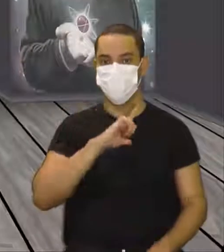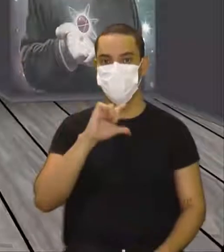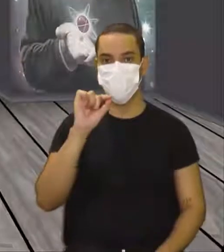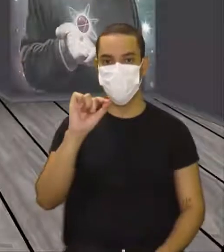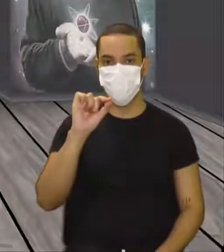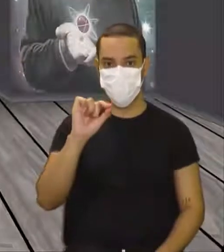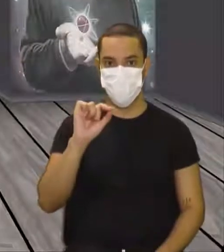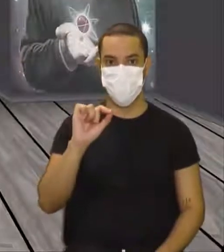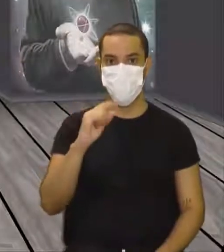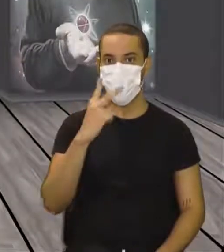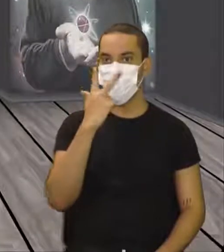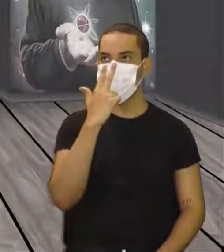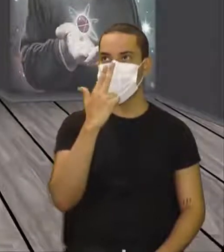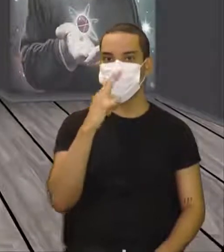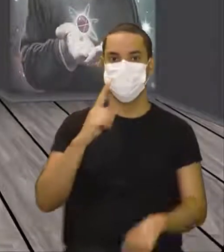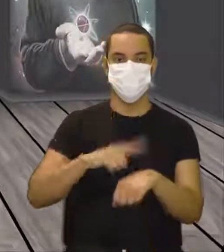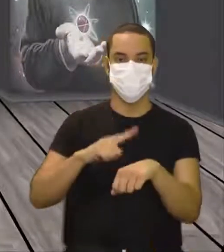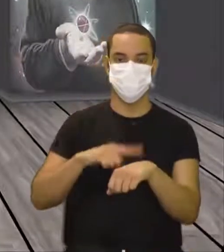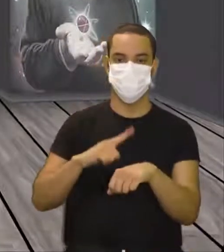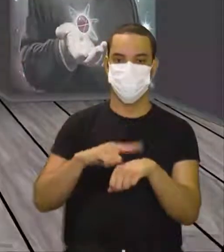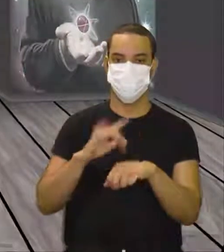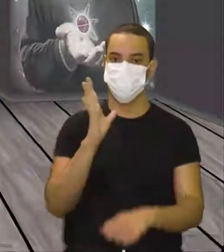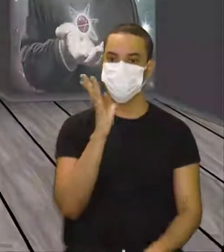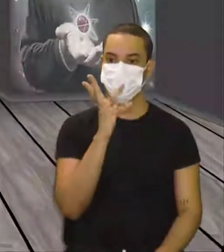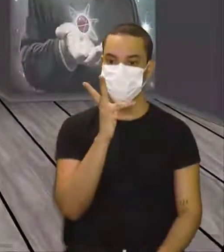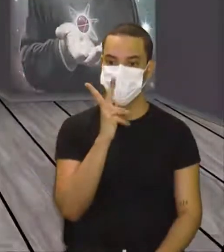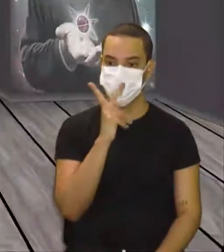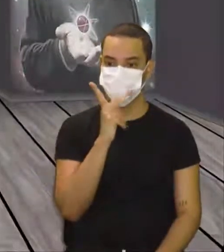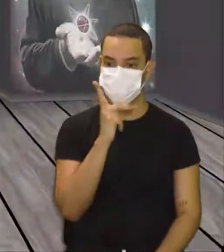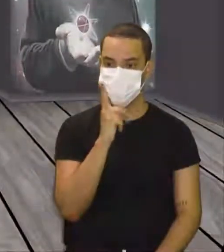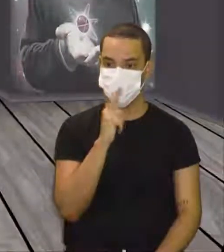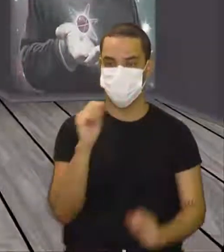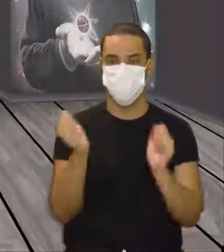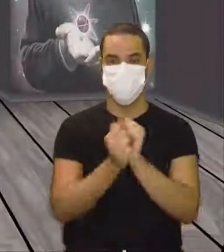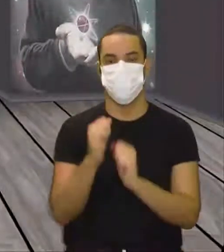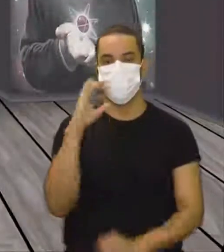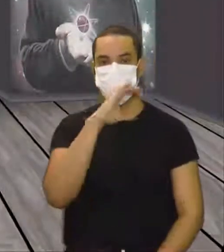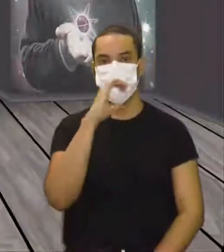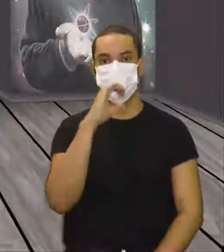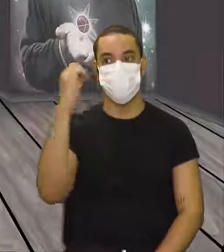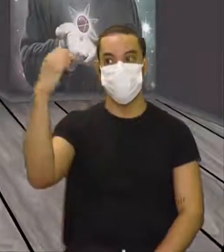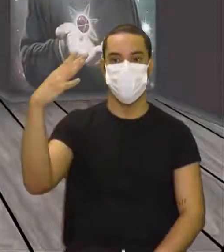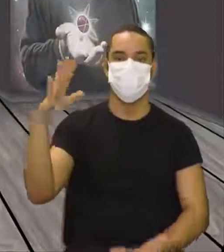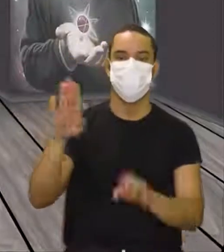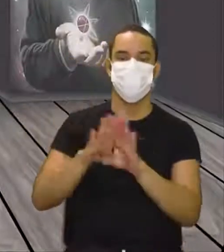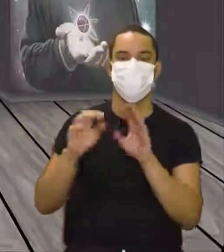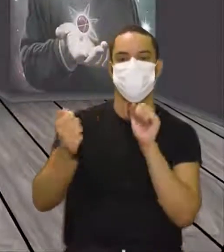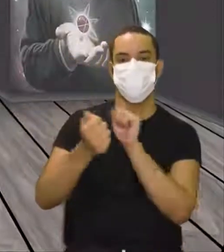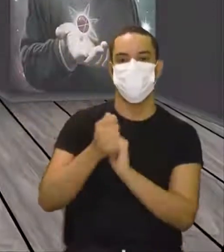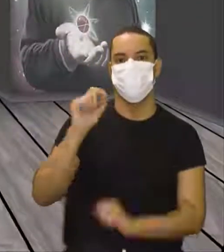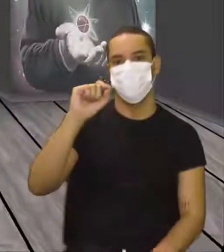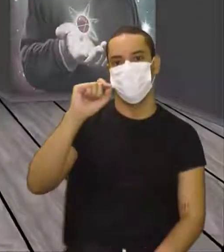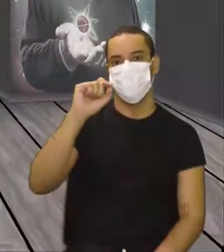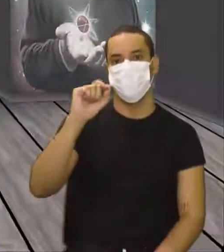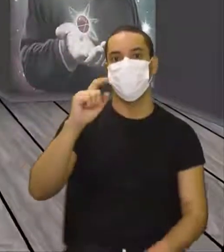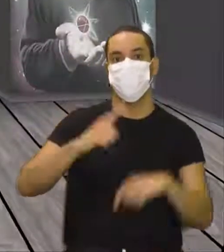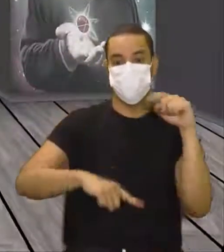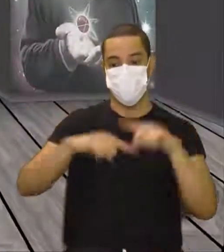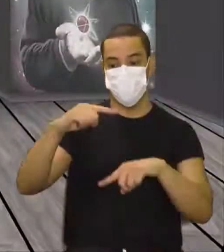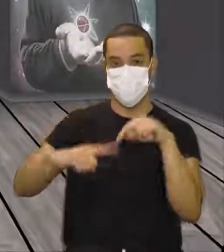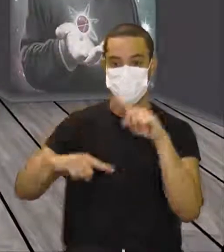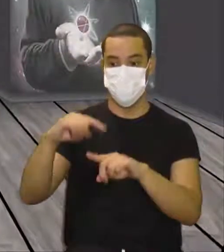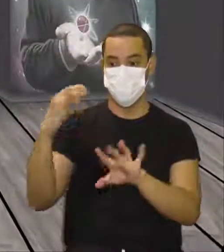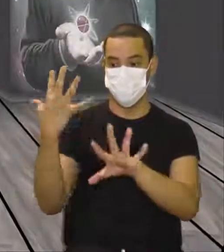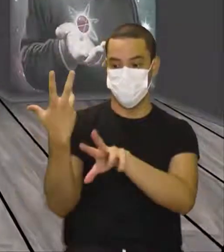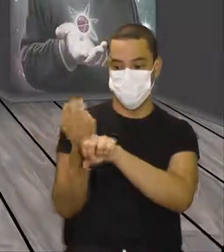o tempo mais devagar, para você a velocidade da luz e a contração da matéria também,